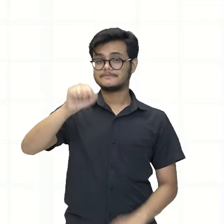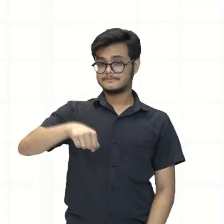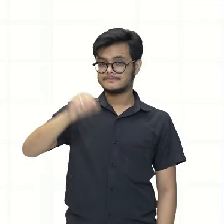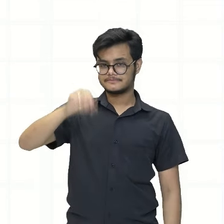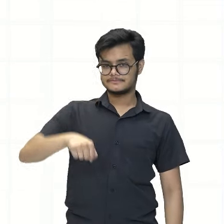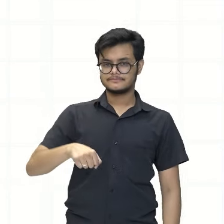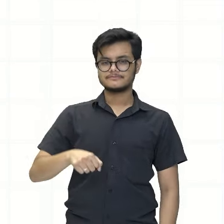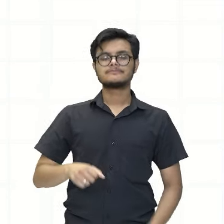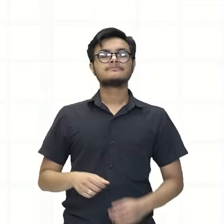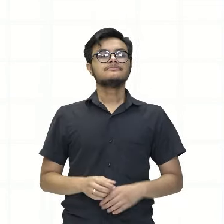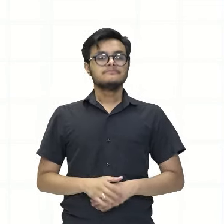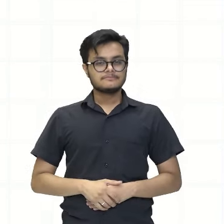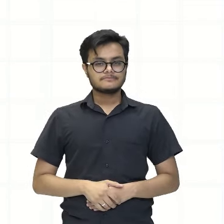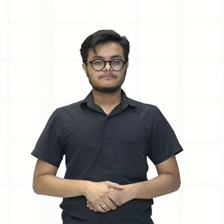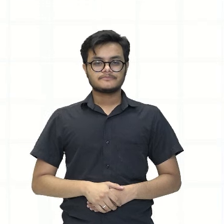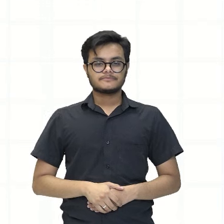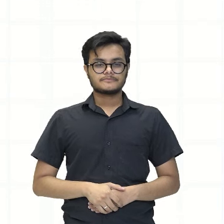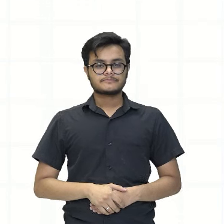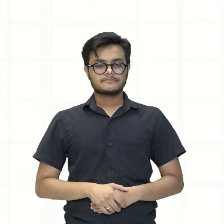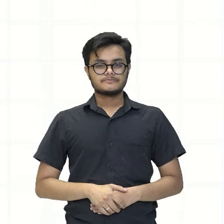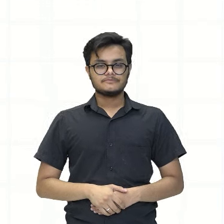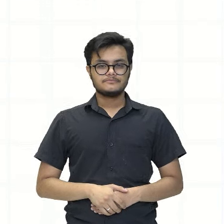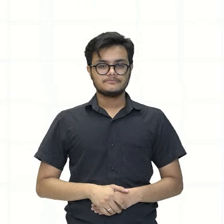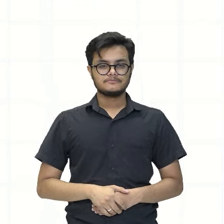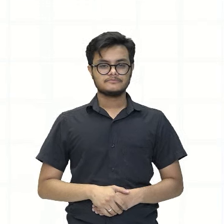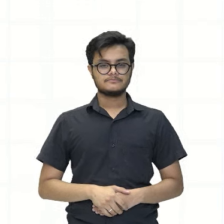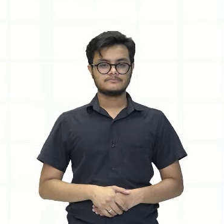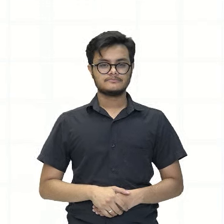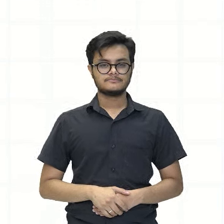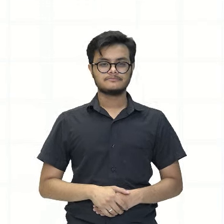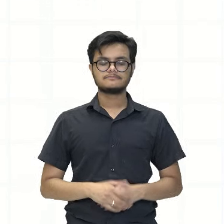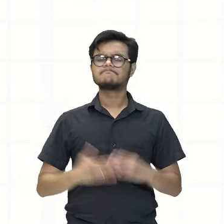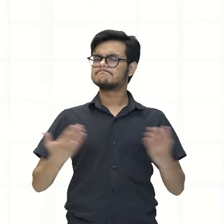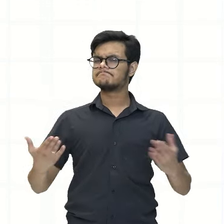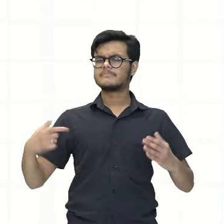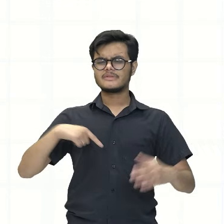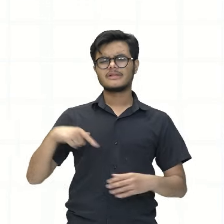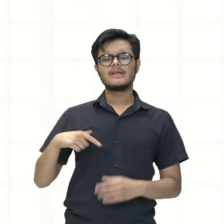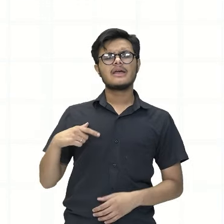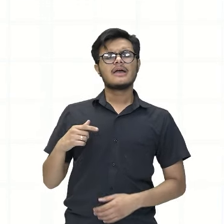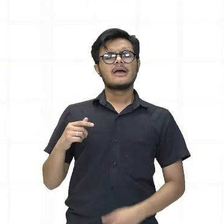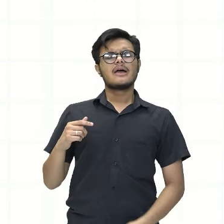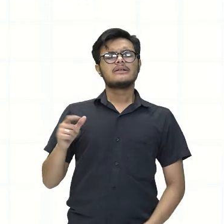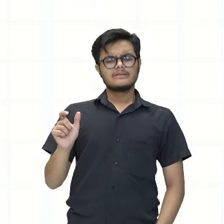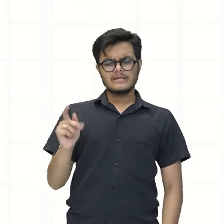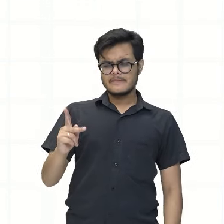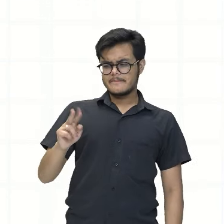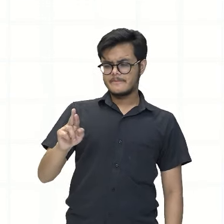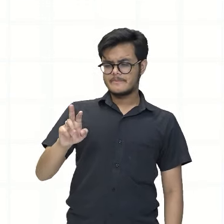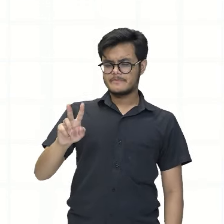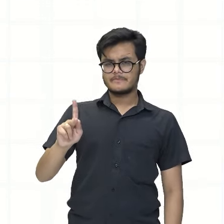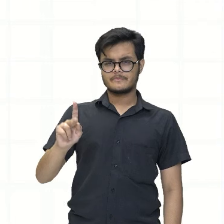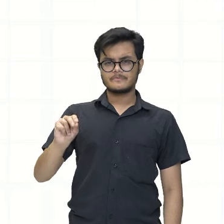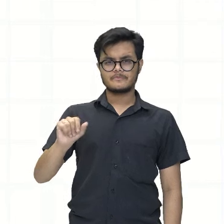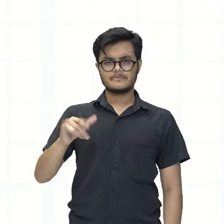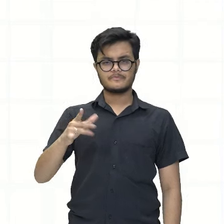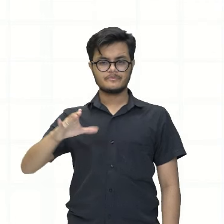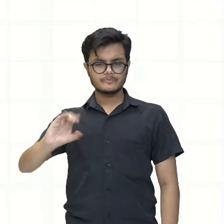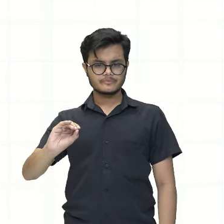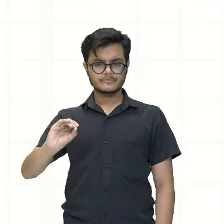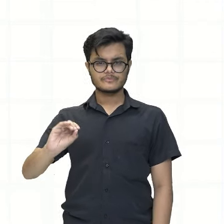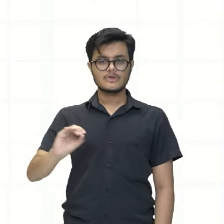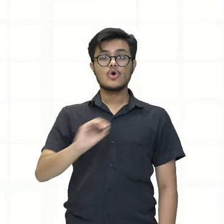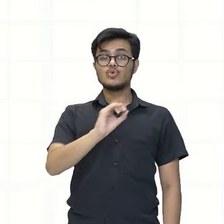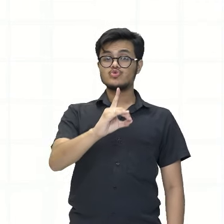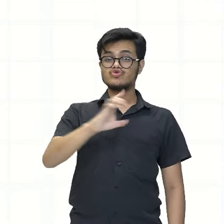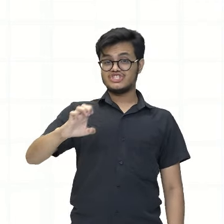meu verbo tá E nesse complemento aí tem preposição tem de é uma